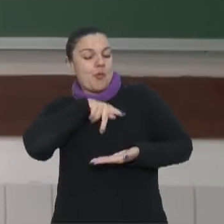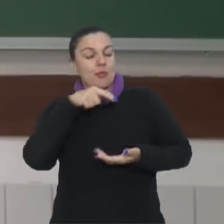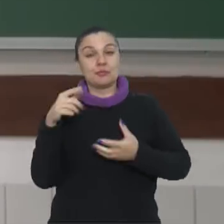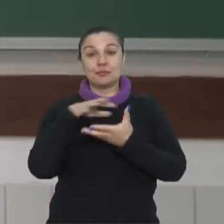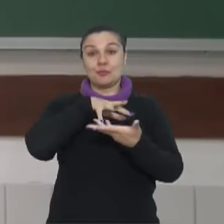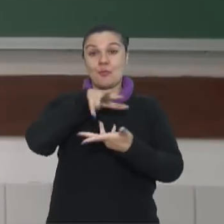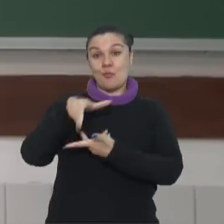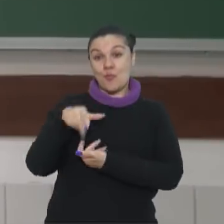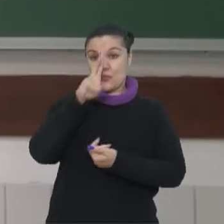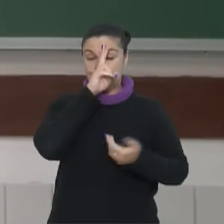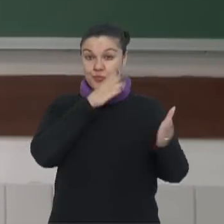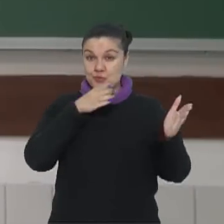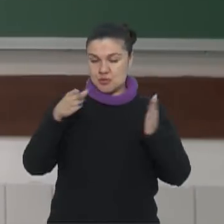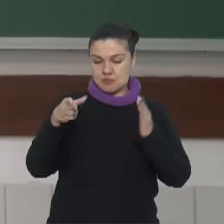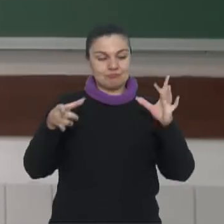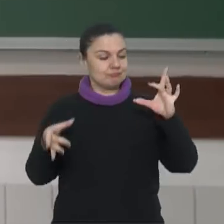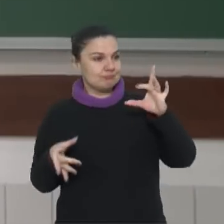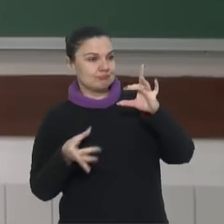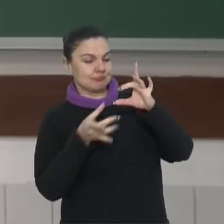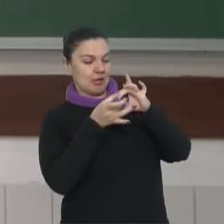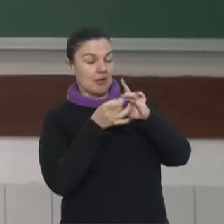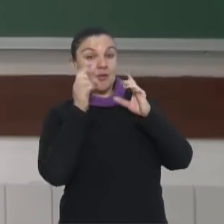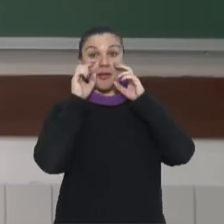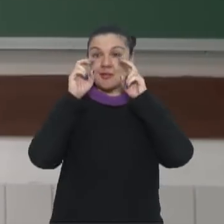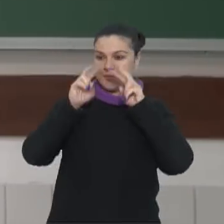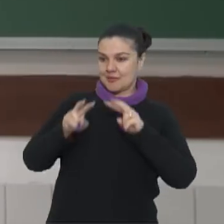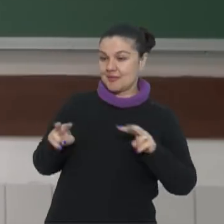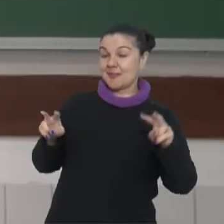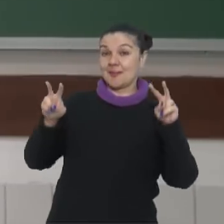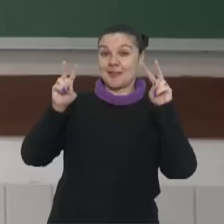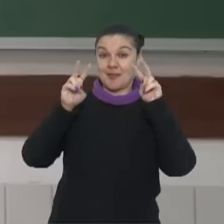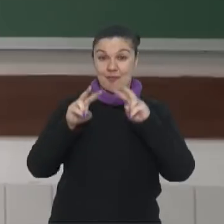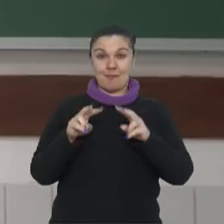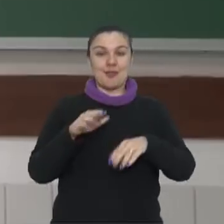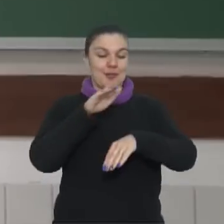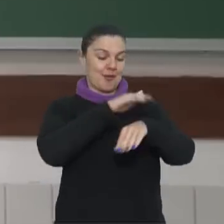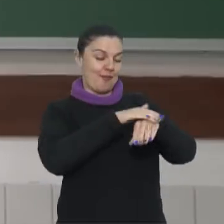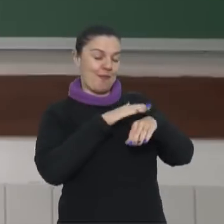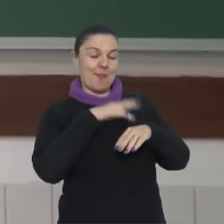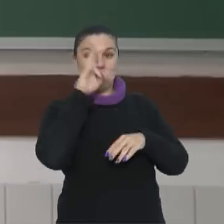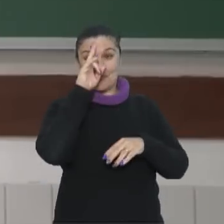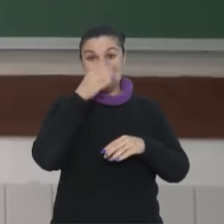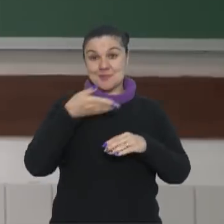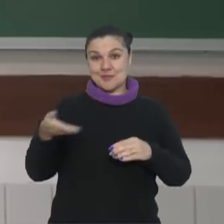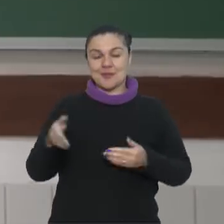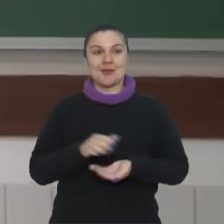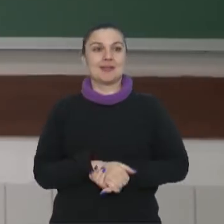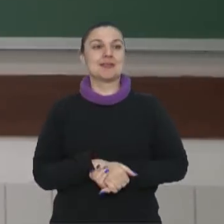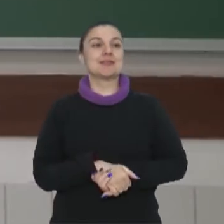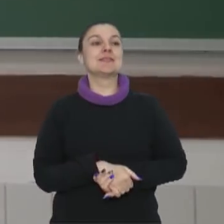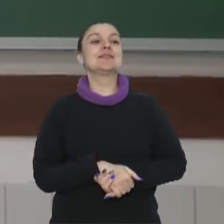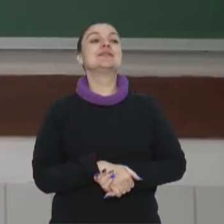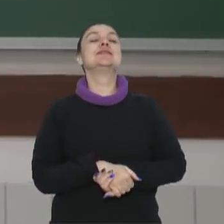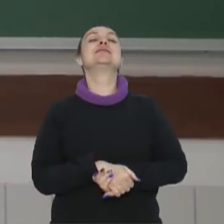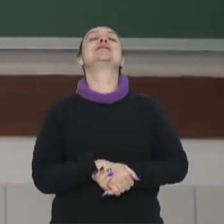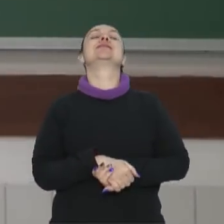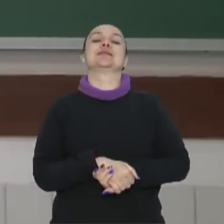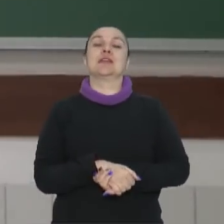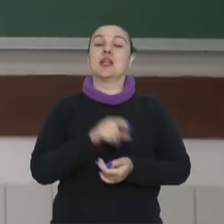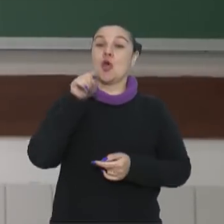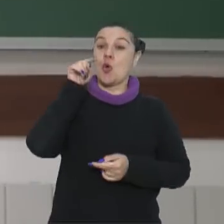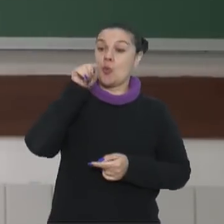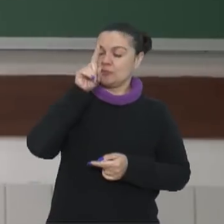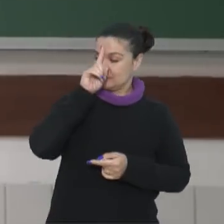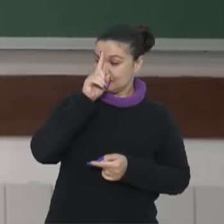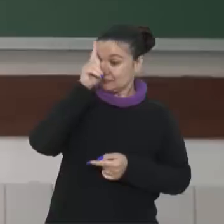seu mundo, relaciona aquilo que ele está vendo com a sua própria história, né? Então, aí, essa é a proposta. Por